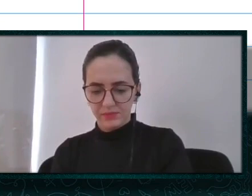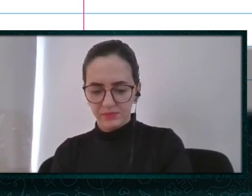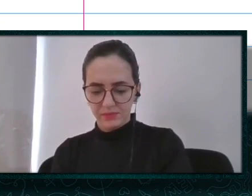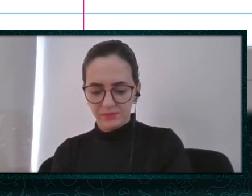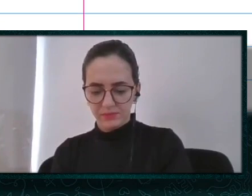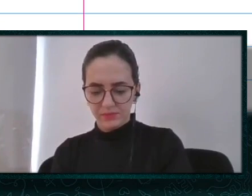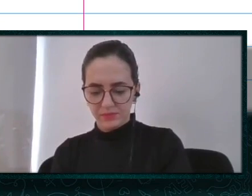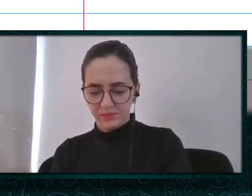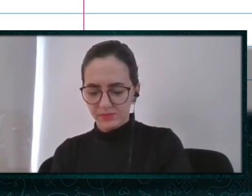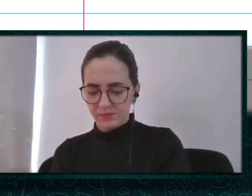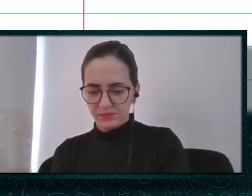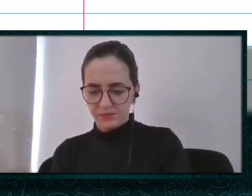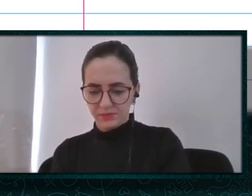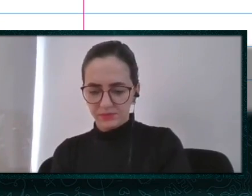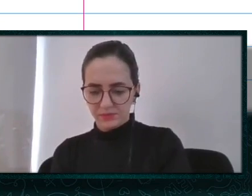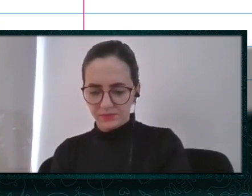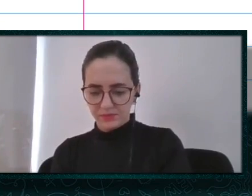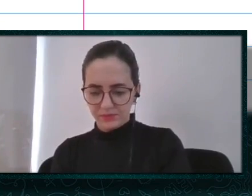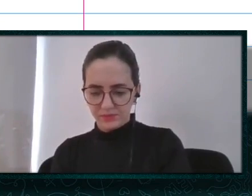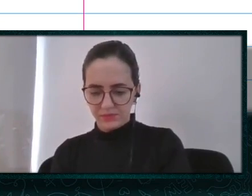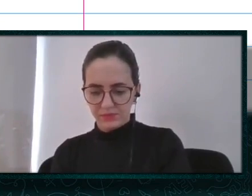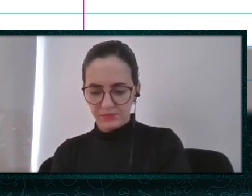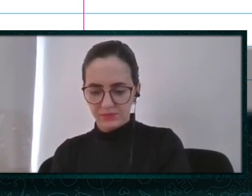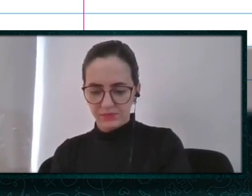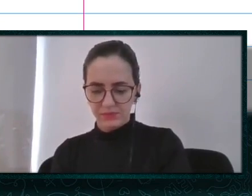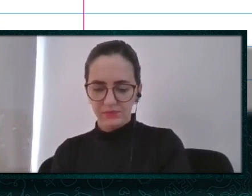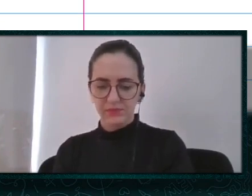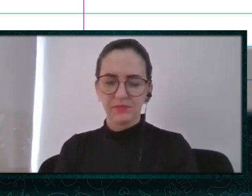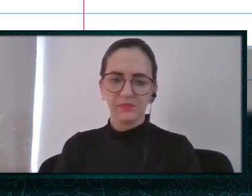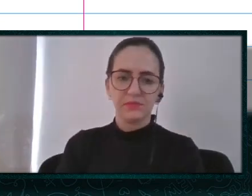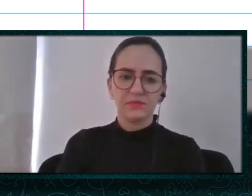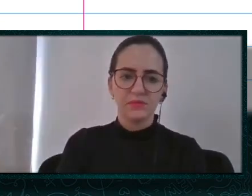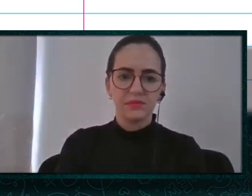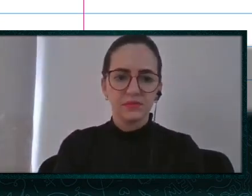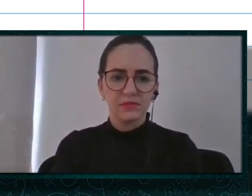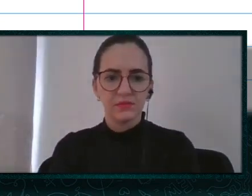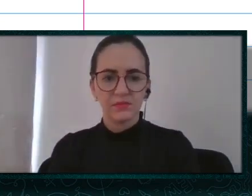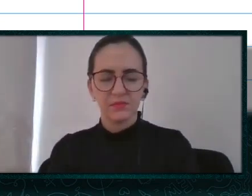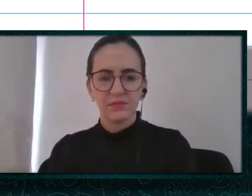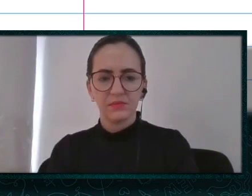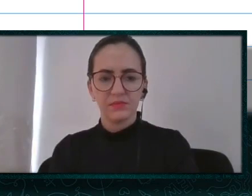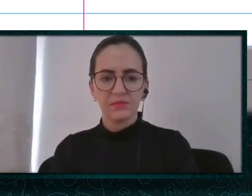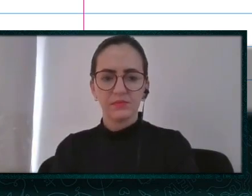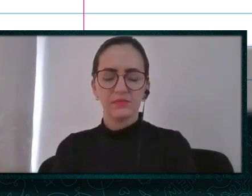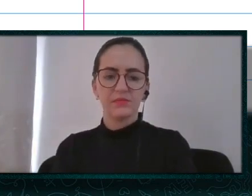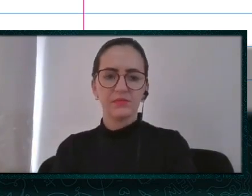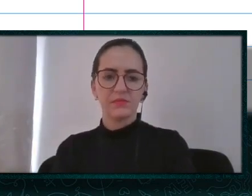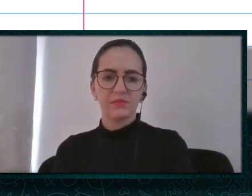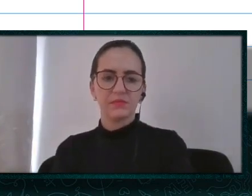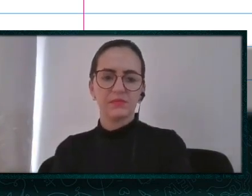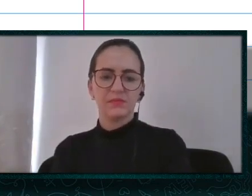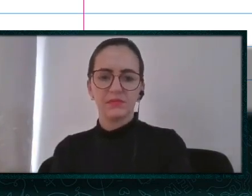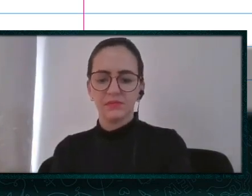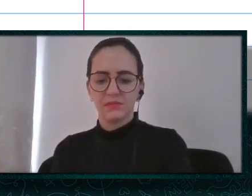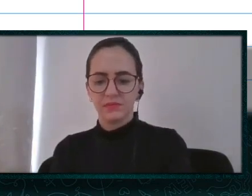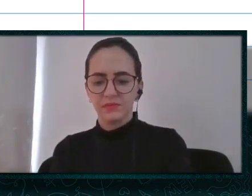duas soluções, eu vou até deixar elas separadas aqui por uma linha, vou até puxar mais para cá para o HCl ter espaço. Aí, o que eu preciso saber desses dois